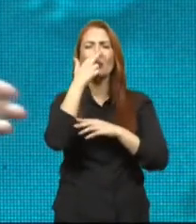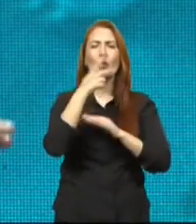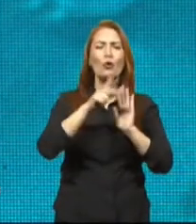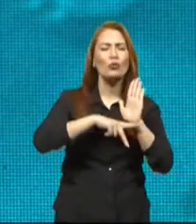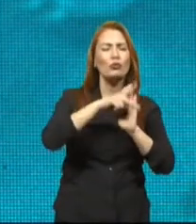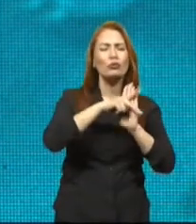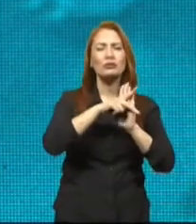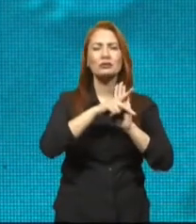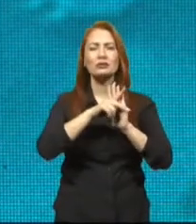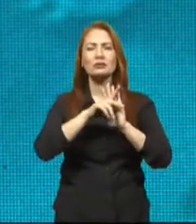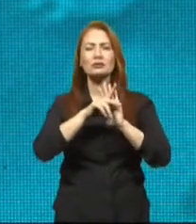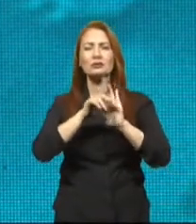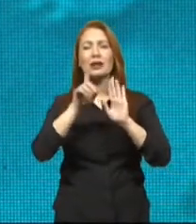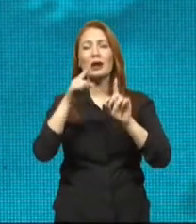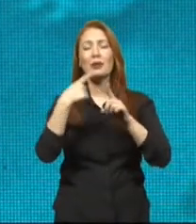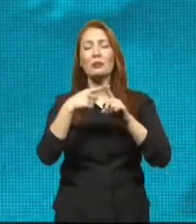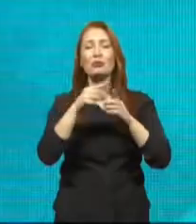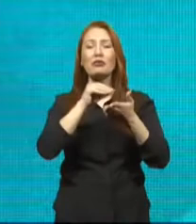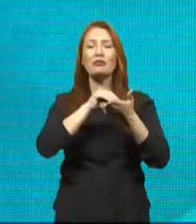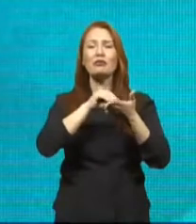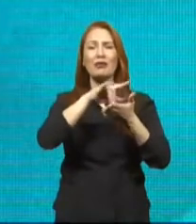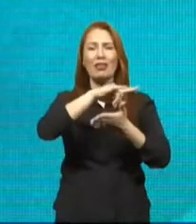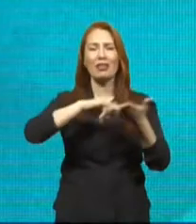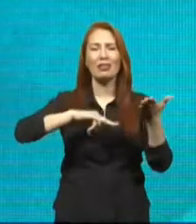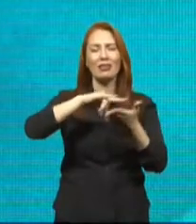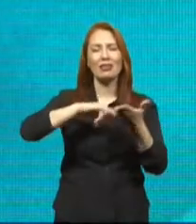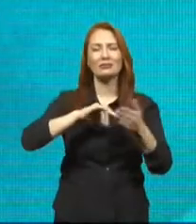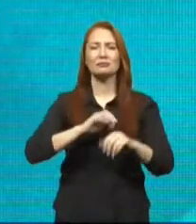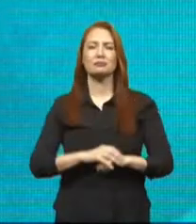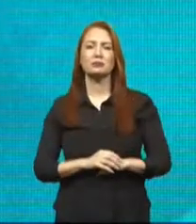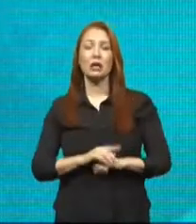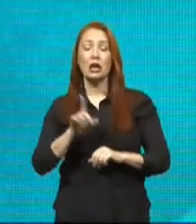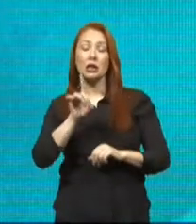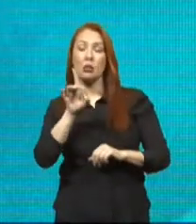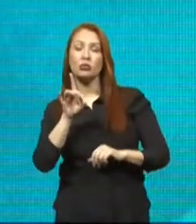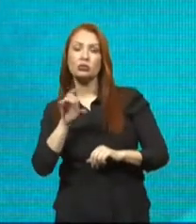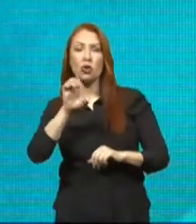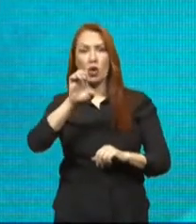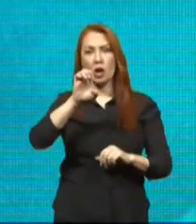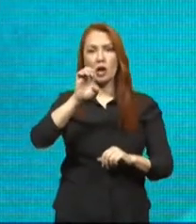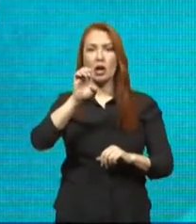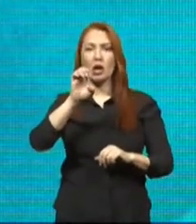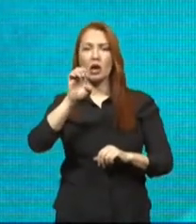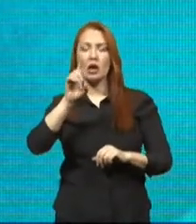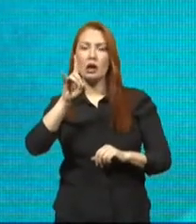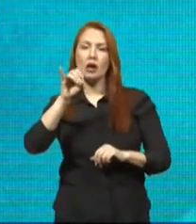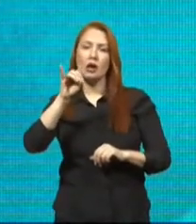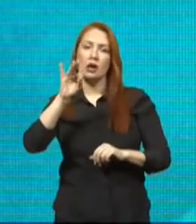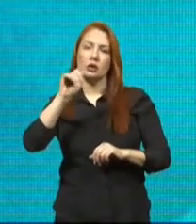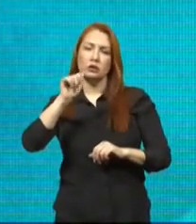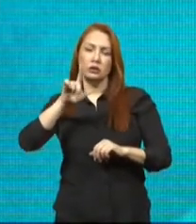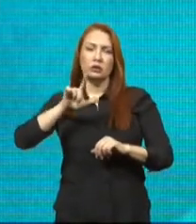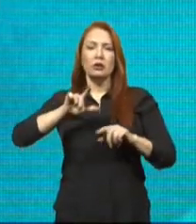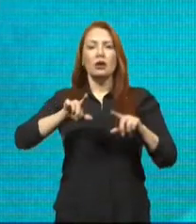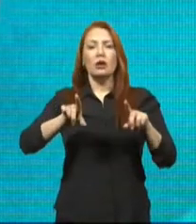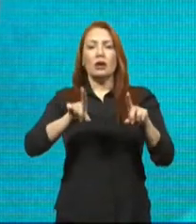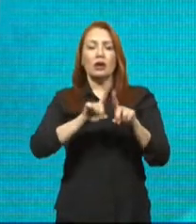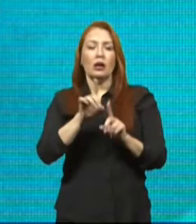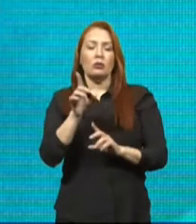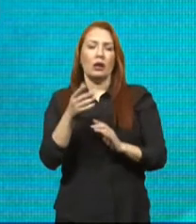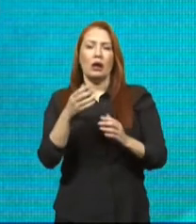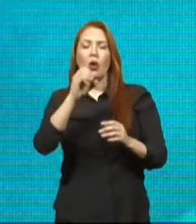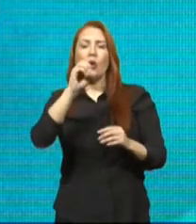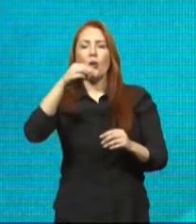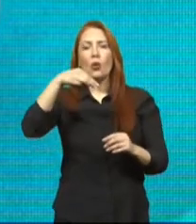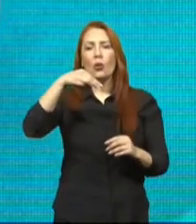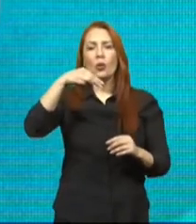Uhum. Não só editais e programas, mas muitas vezes, como o Osmar comentou, né, que recebe resíduos industriais também. Às vezes a indústria